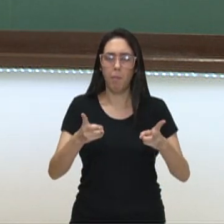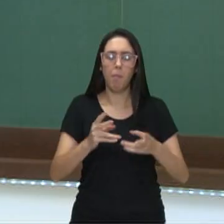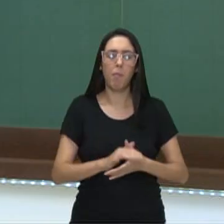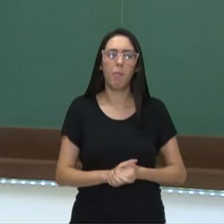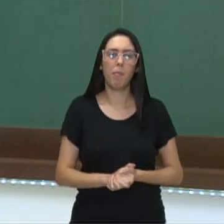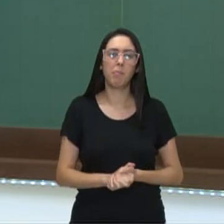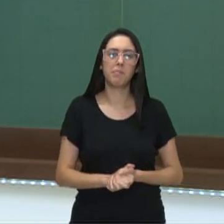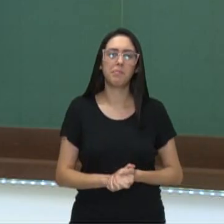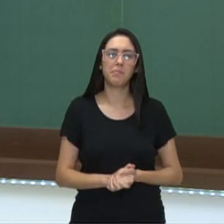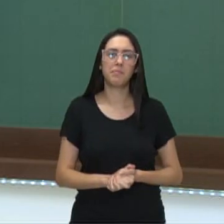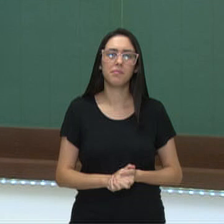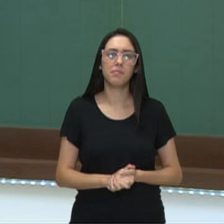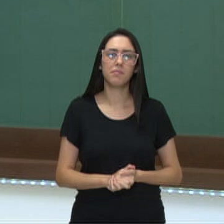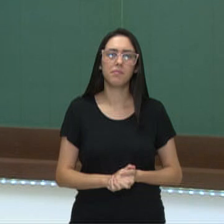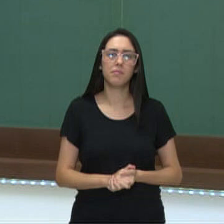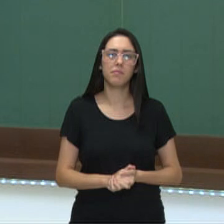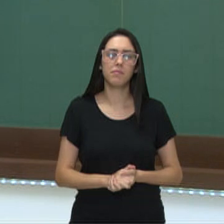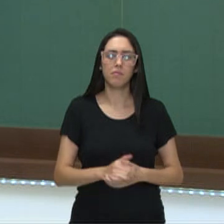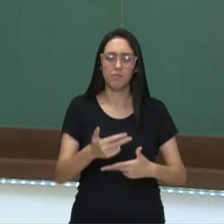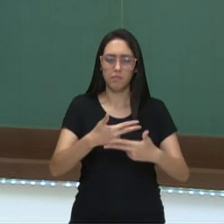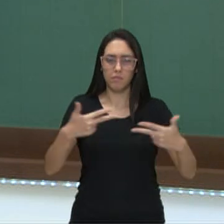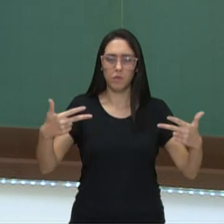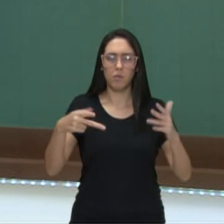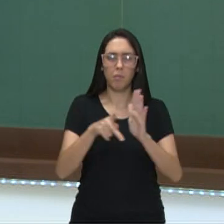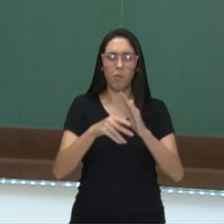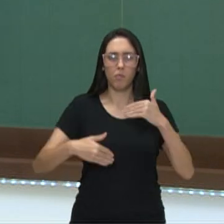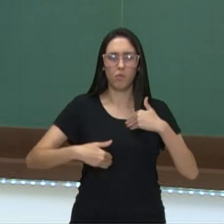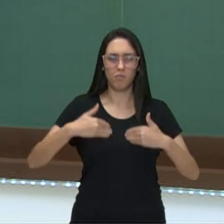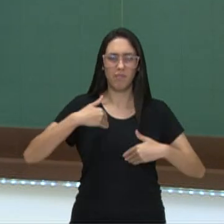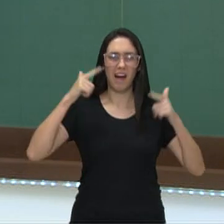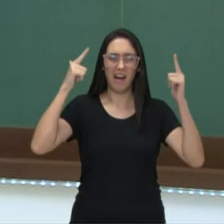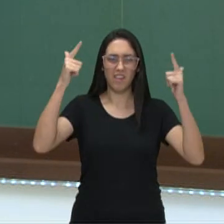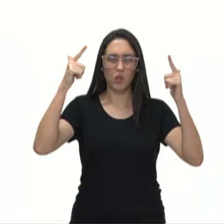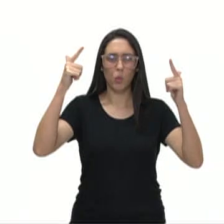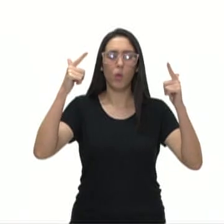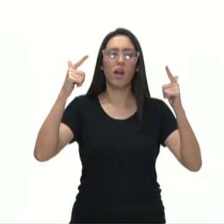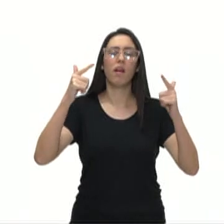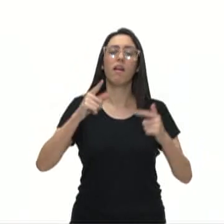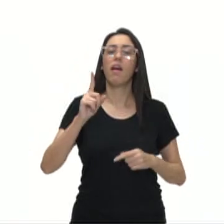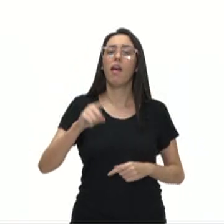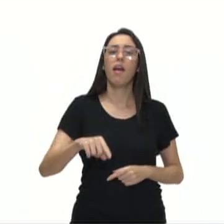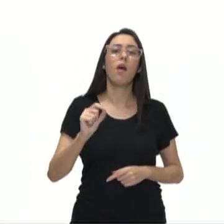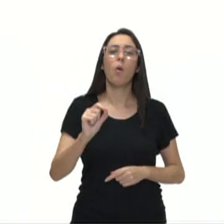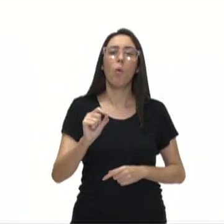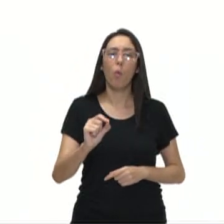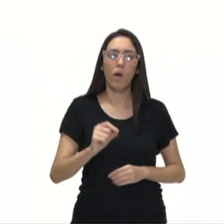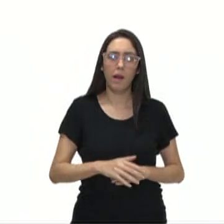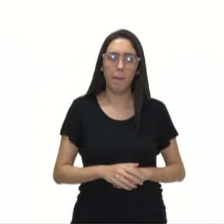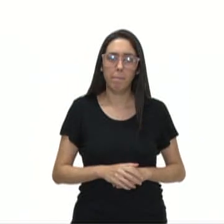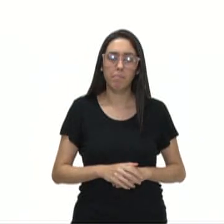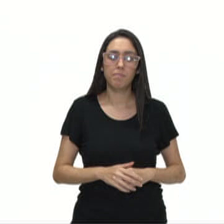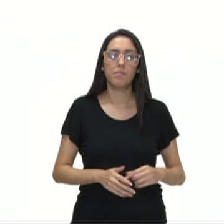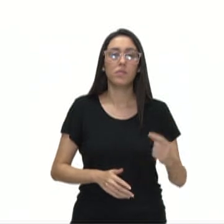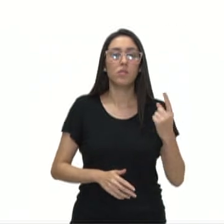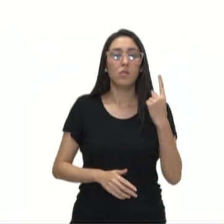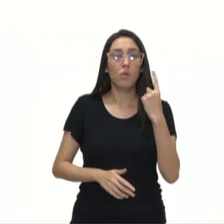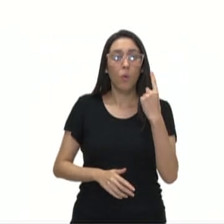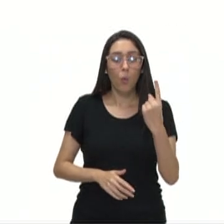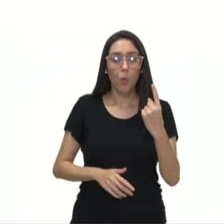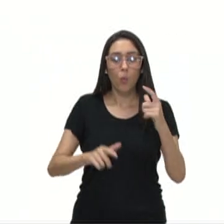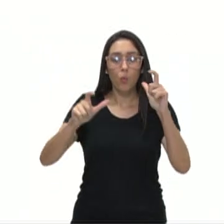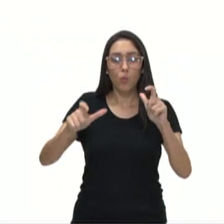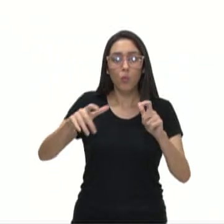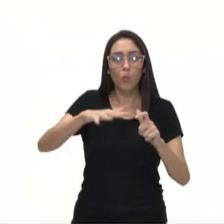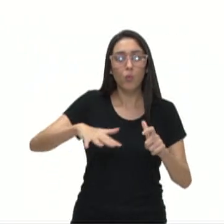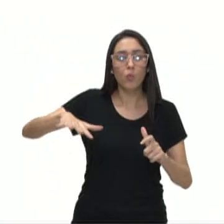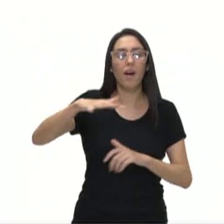então. As práticas corporais de aventura são práticas normalmente feitas em um ambiente